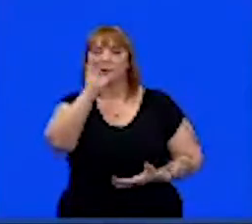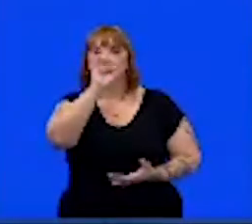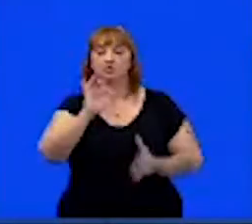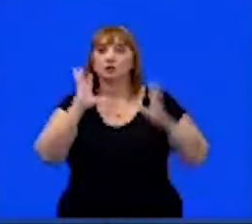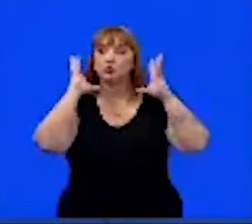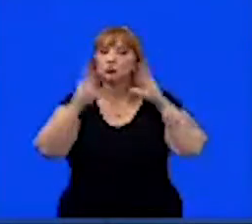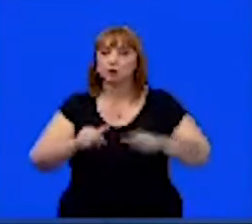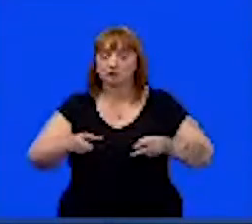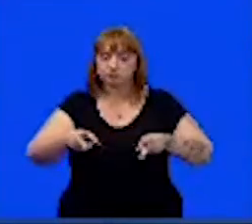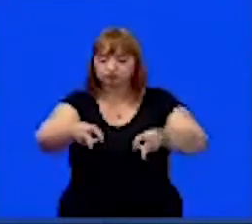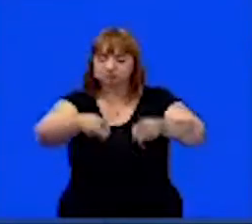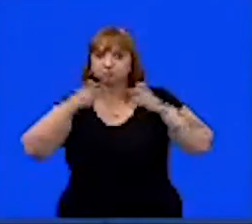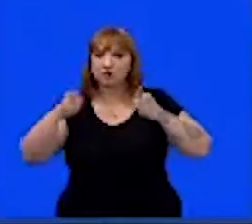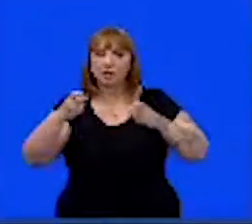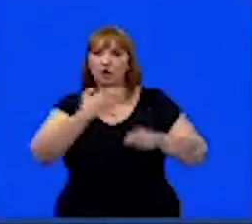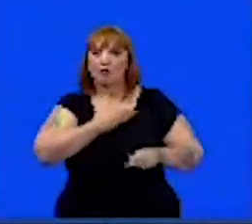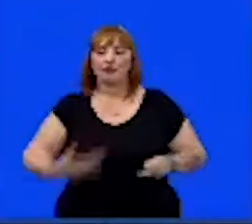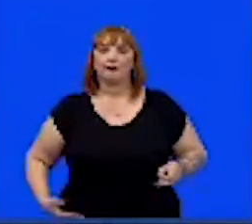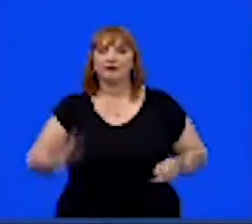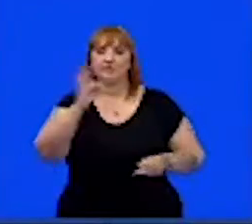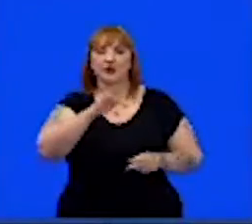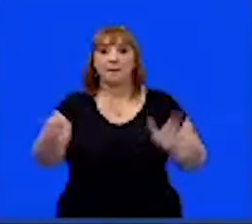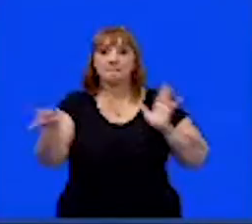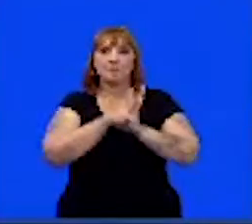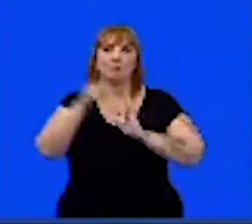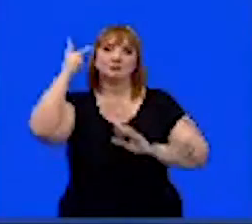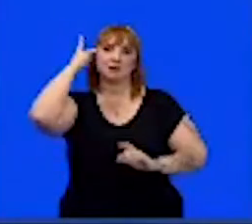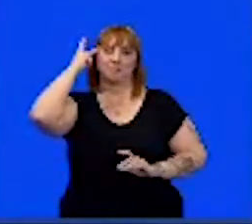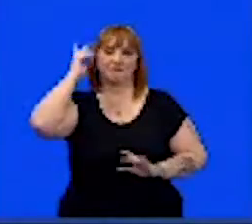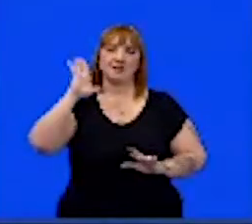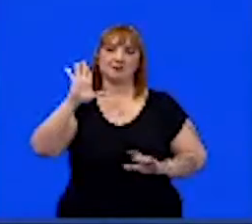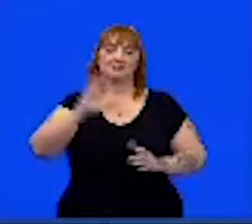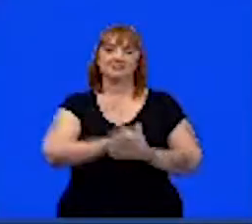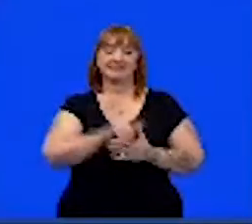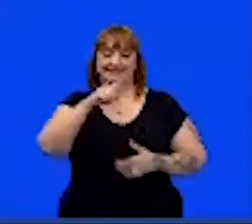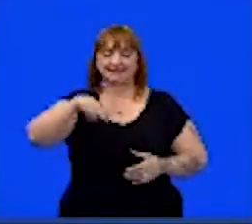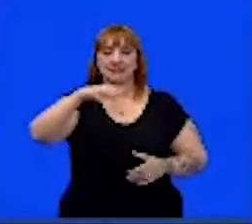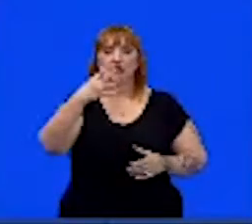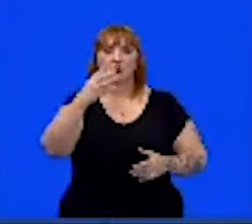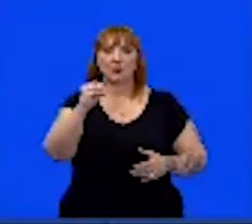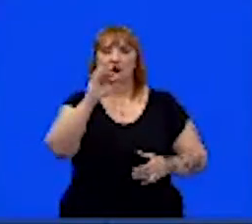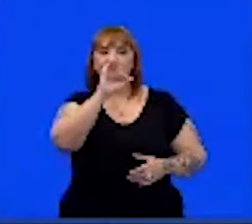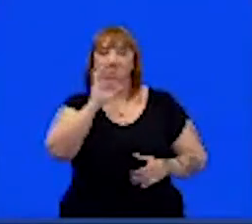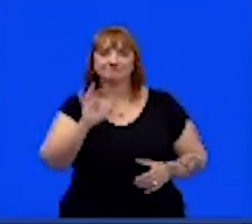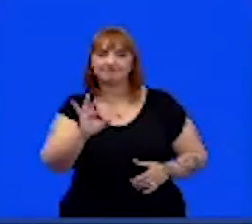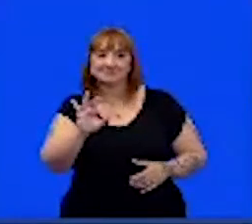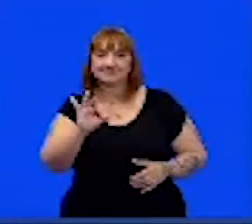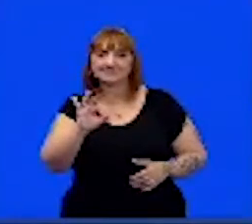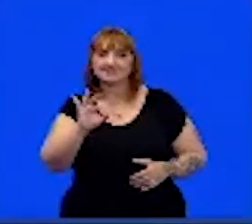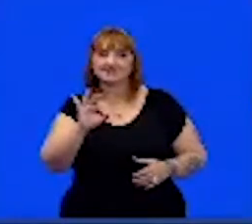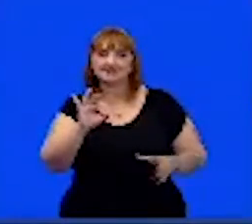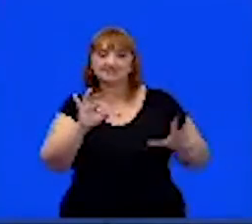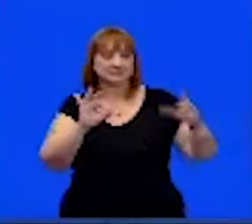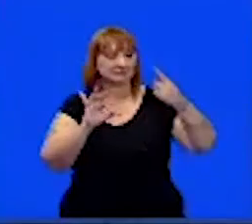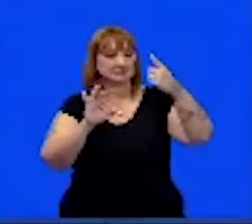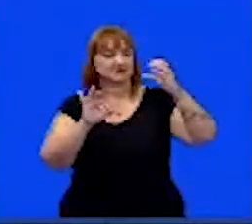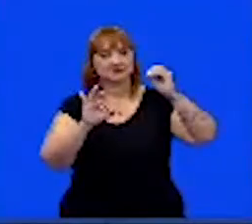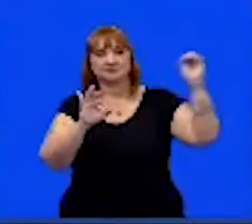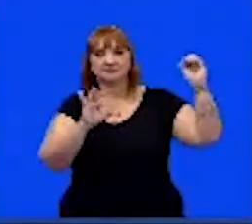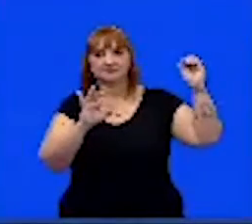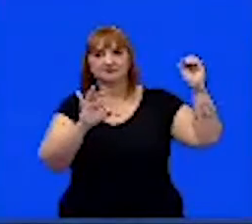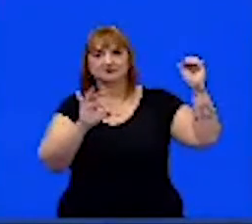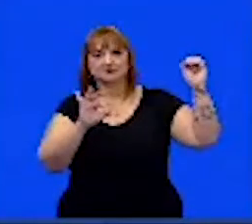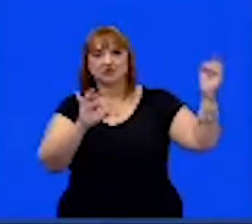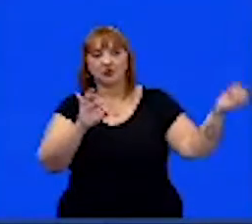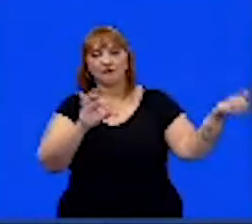40% de tudo que se arrecada o governo federal sai de São Paulo. E desses 40%, que compõem então os 100%, apenas desses